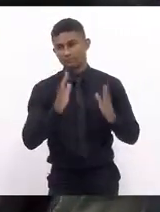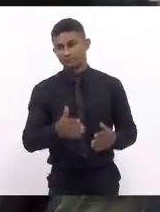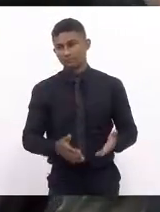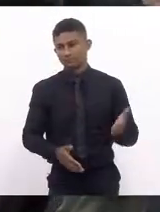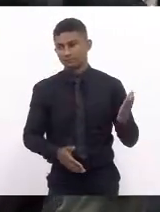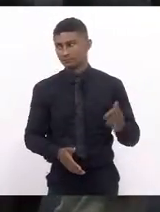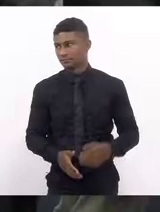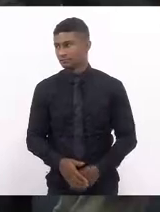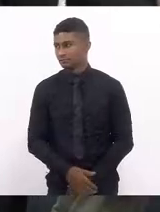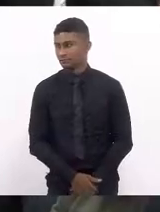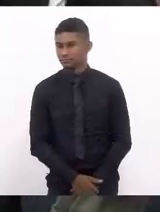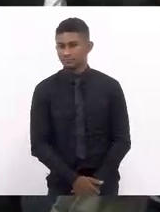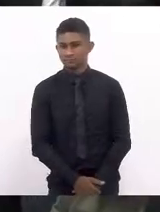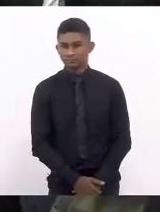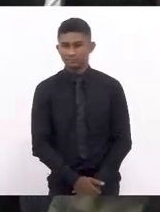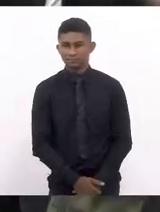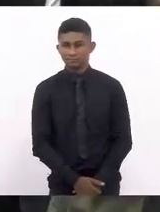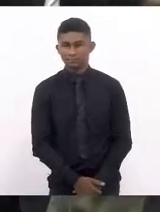ó